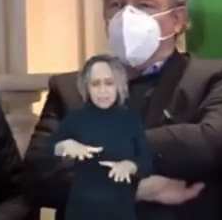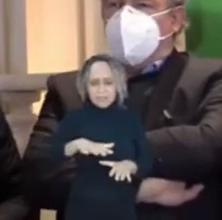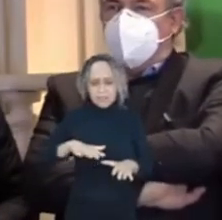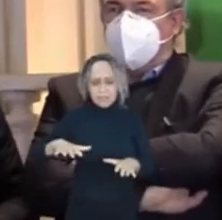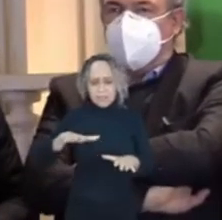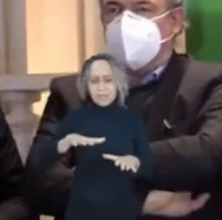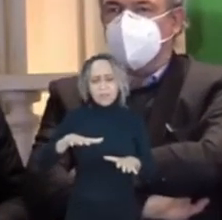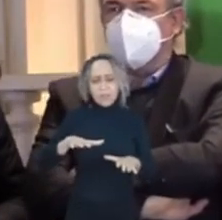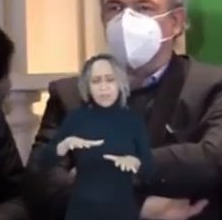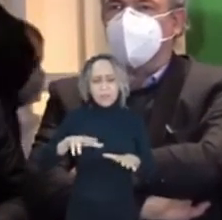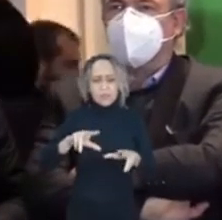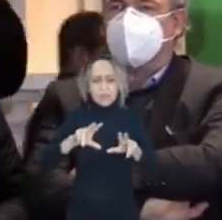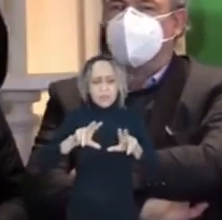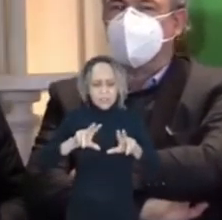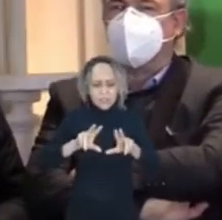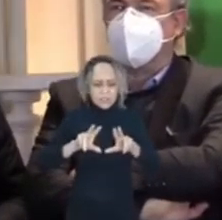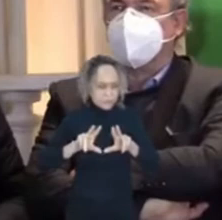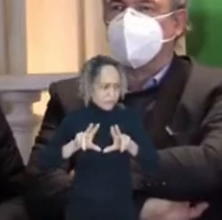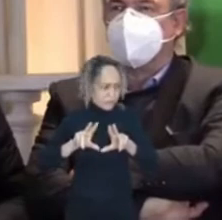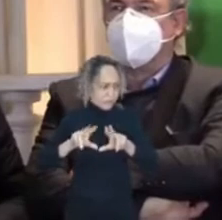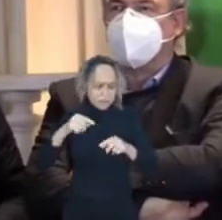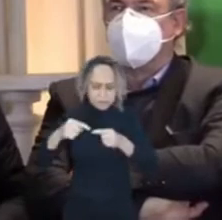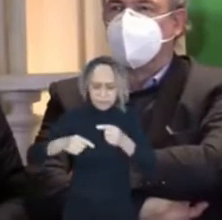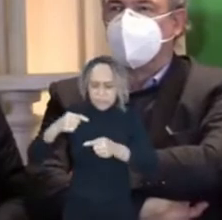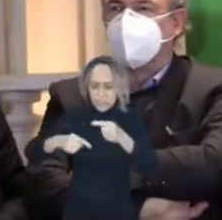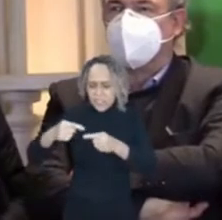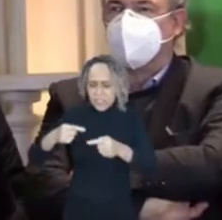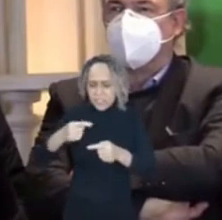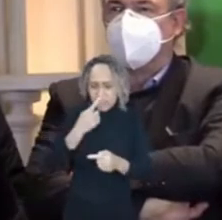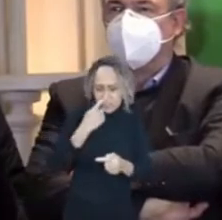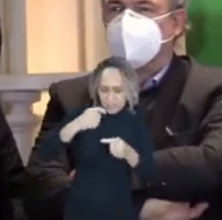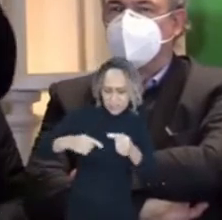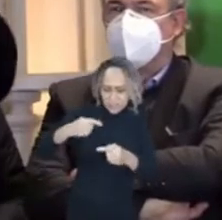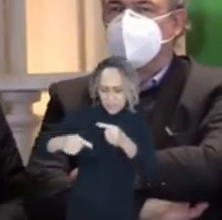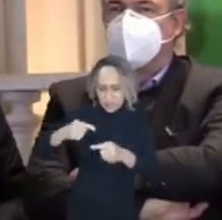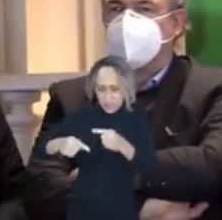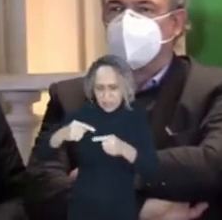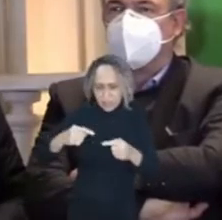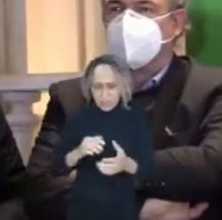privadas estão querendo nos atropelar como um rolo compressor.